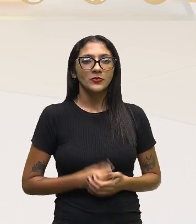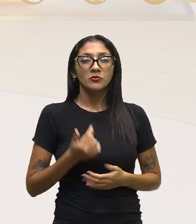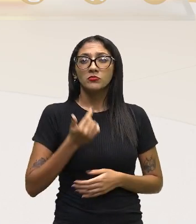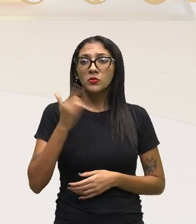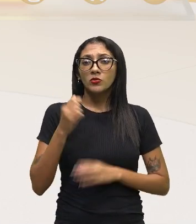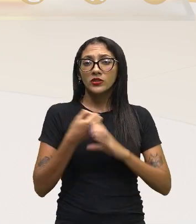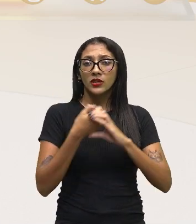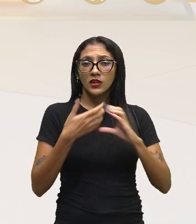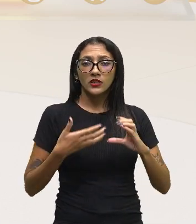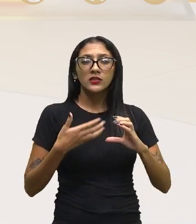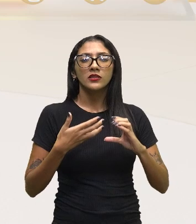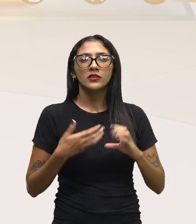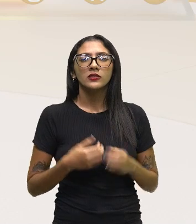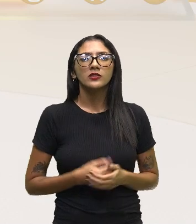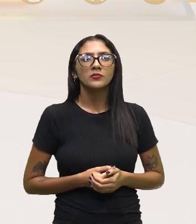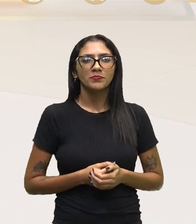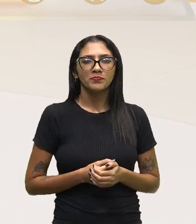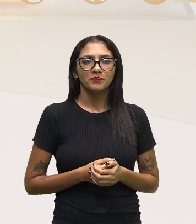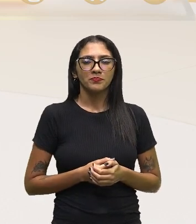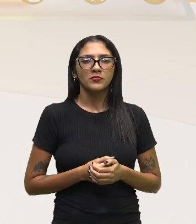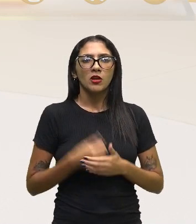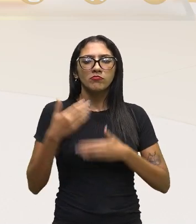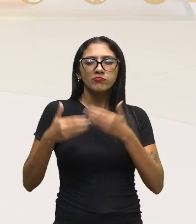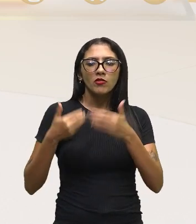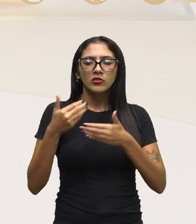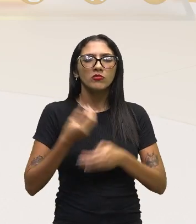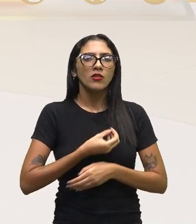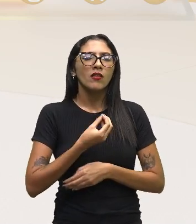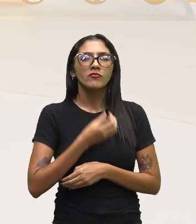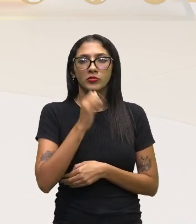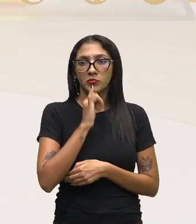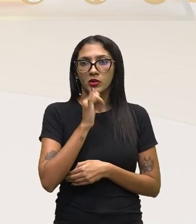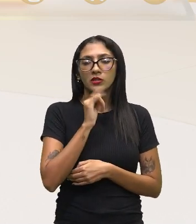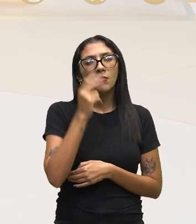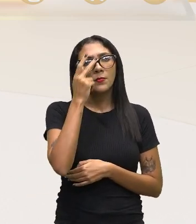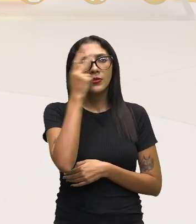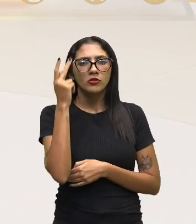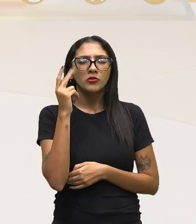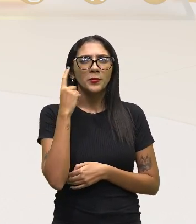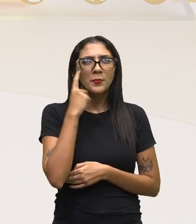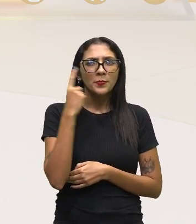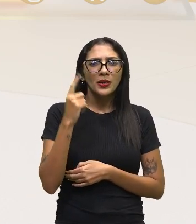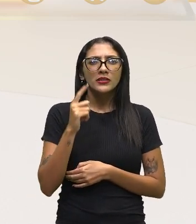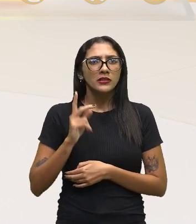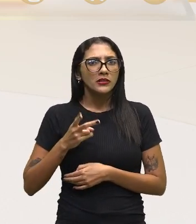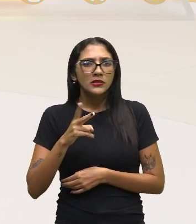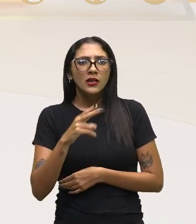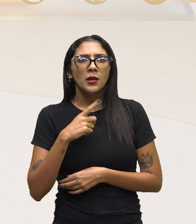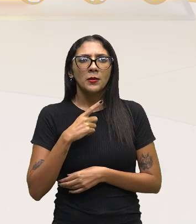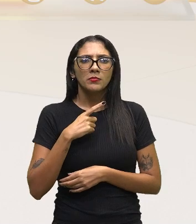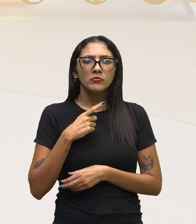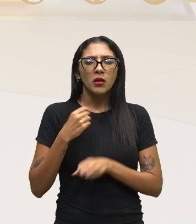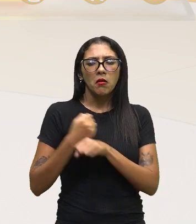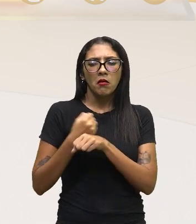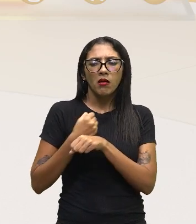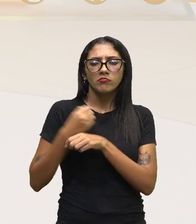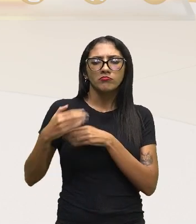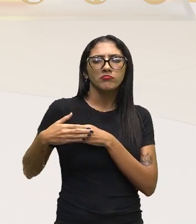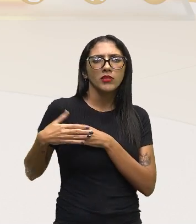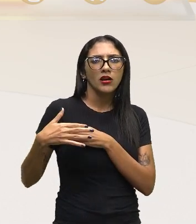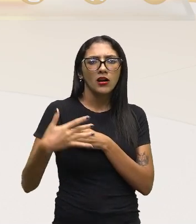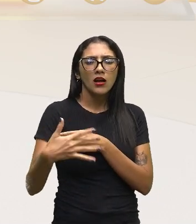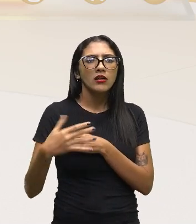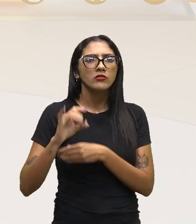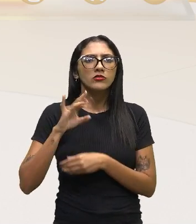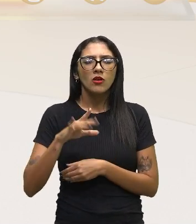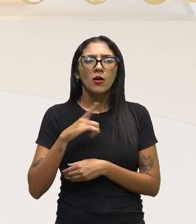Crenças construídas ao longo da vida. Um investidor que prefere continuar com o ativo, esperando o valorizar, apenas para